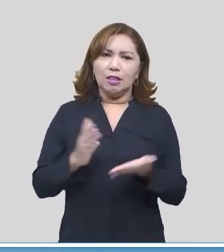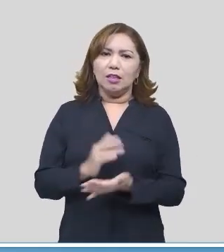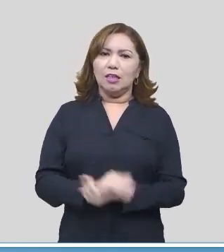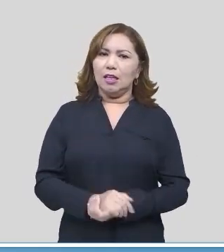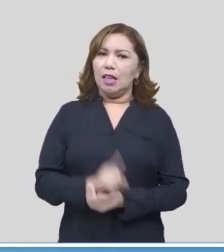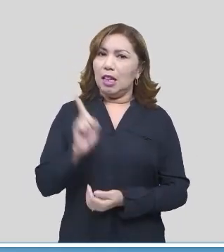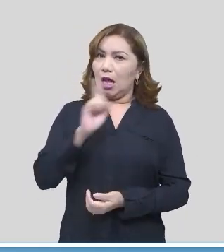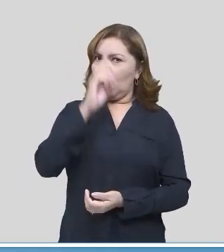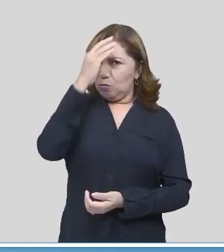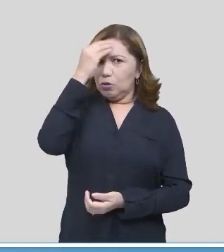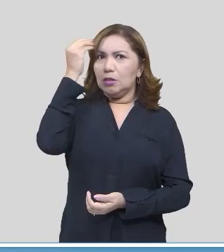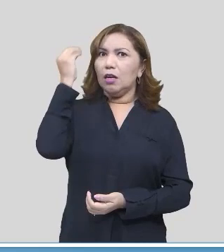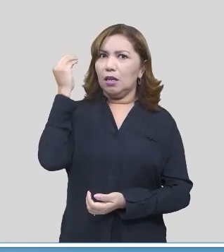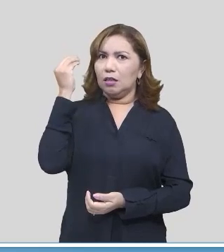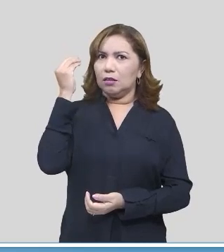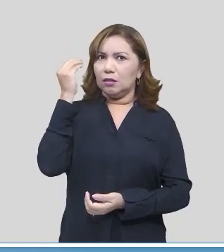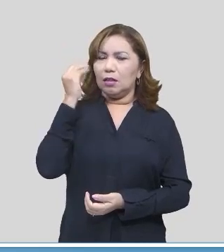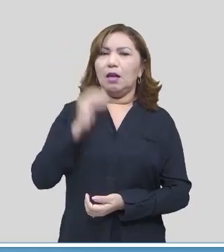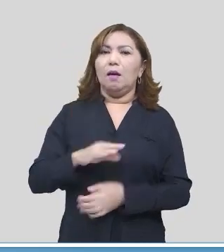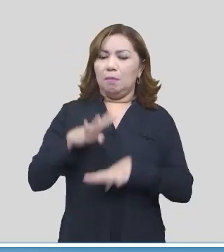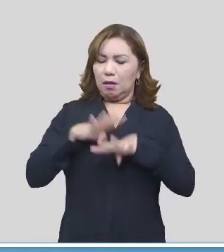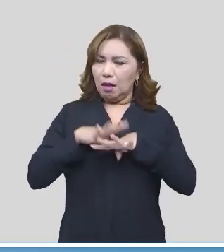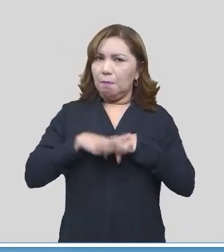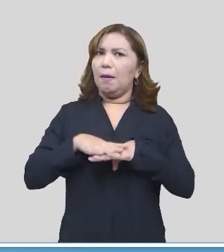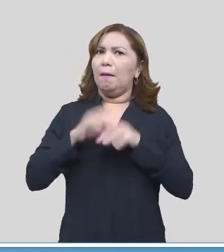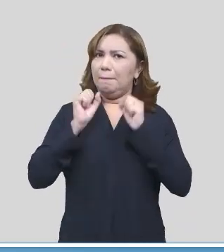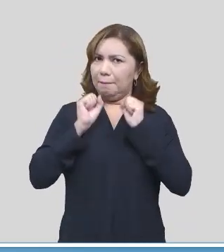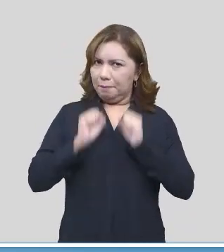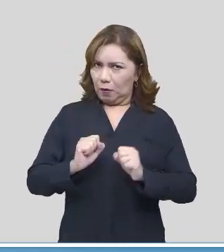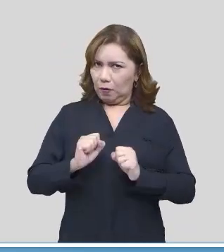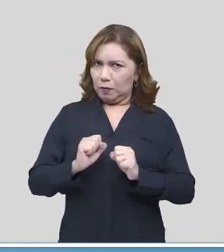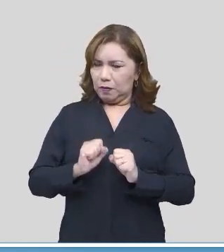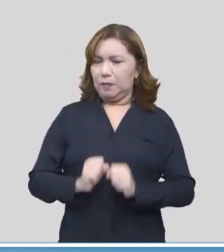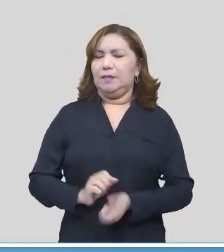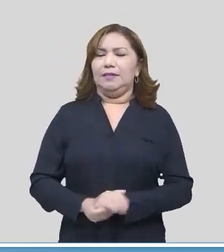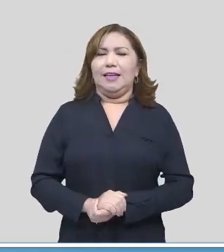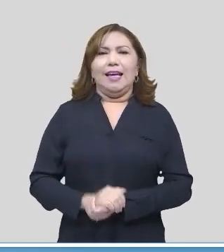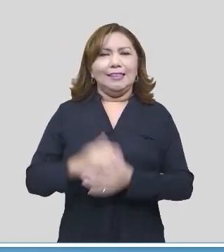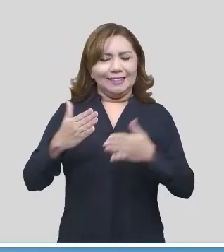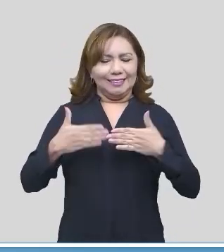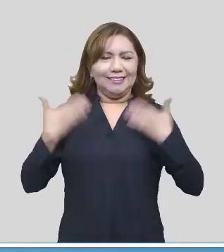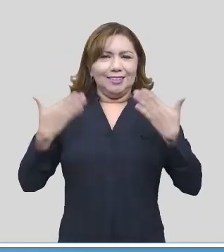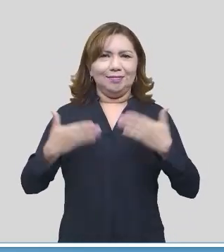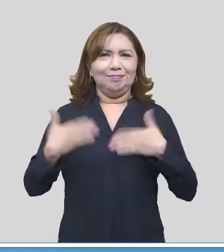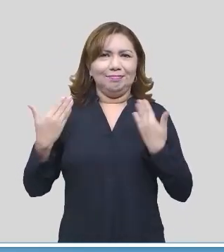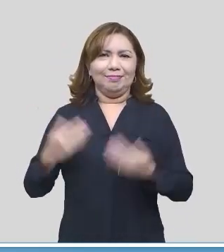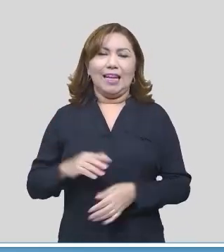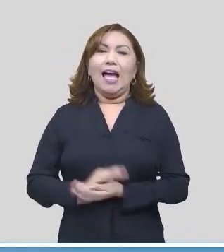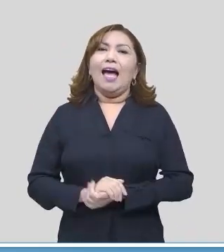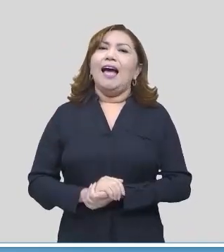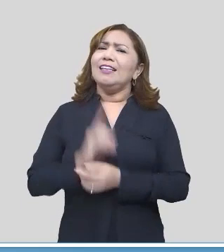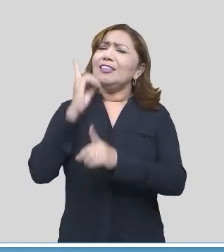esqueçam, matemática pode e deve ser divertida. Crianças, até a nossa